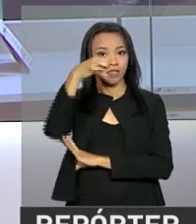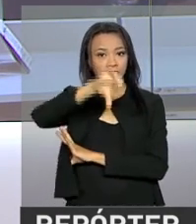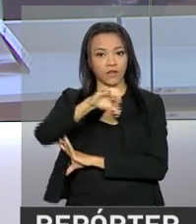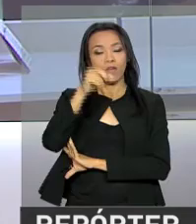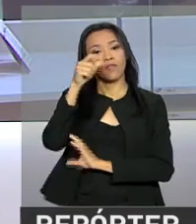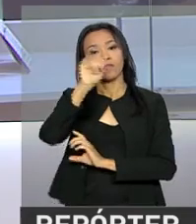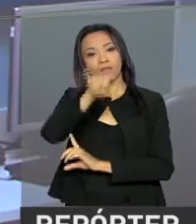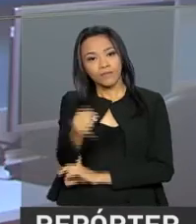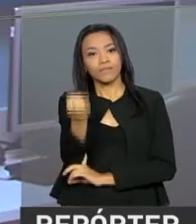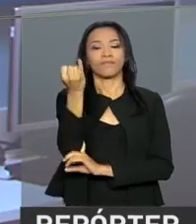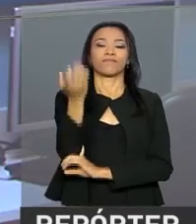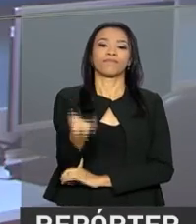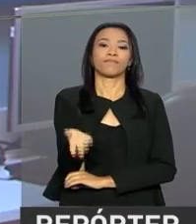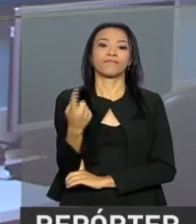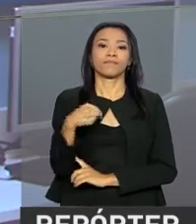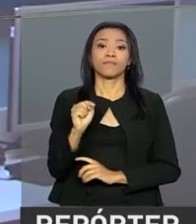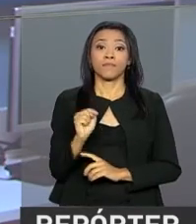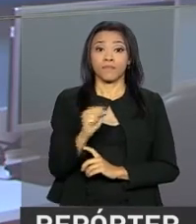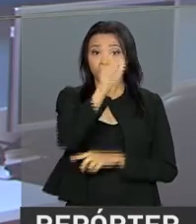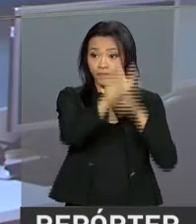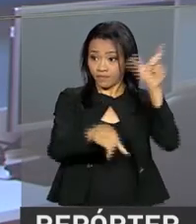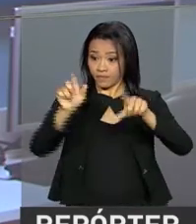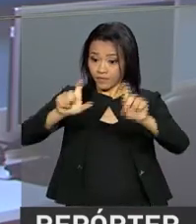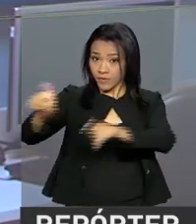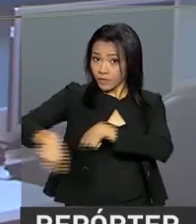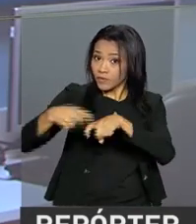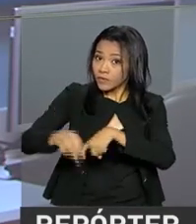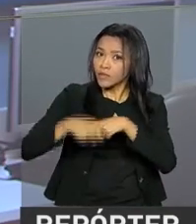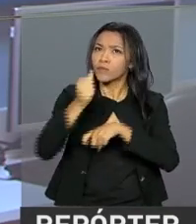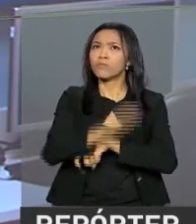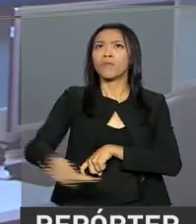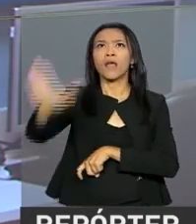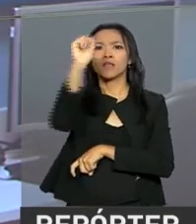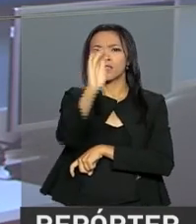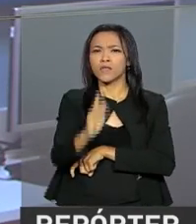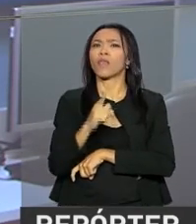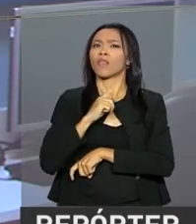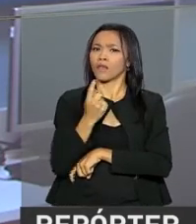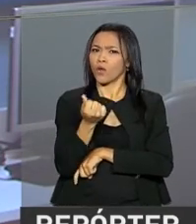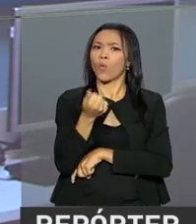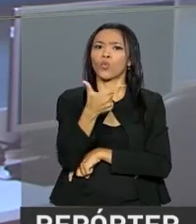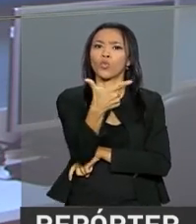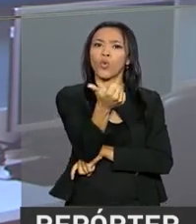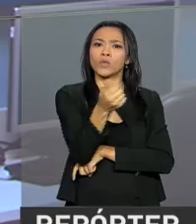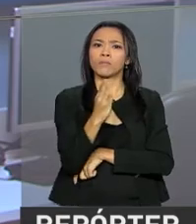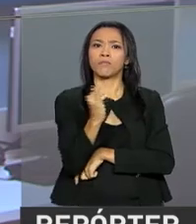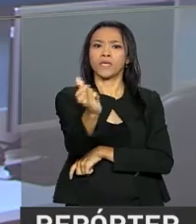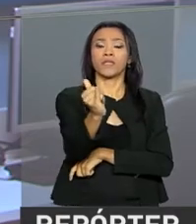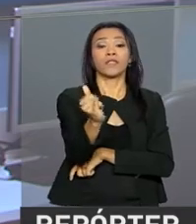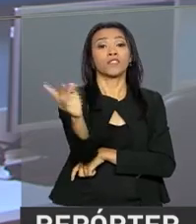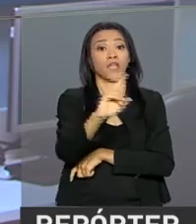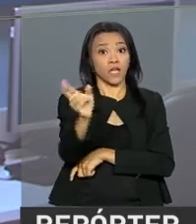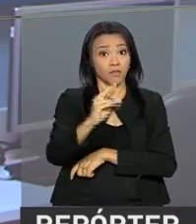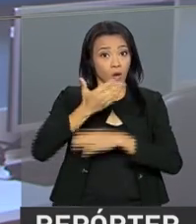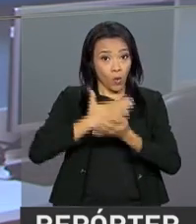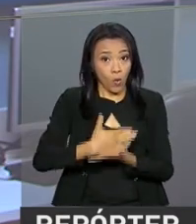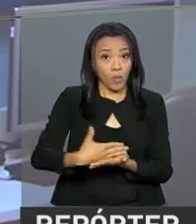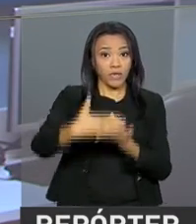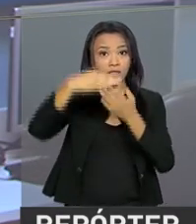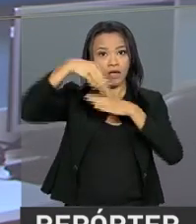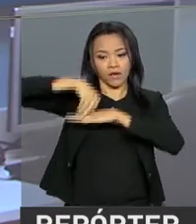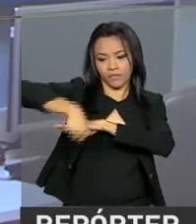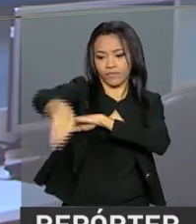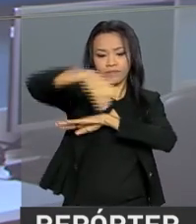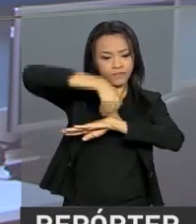de janeiro. Agricultores de todo o país terão 12 bilhões de reais para começar a plantar a safra, a